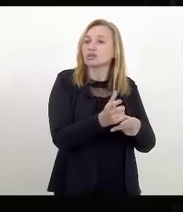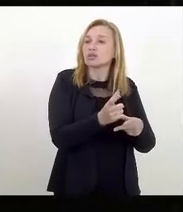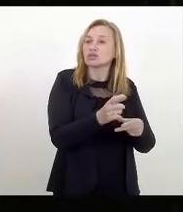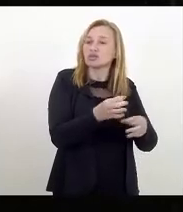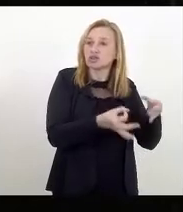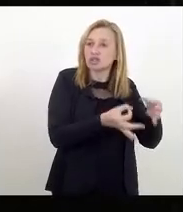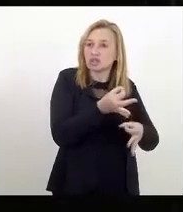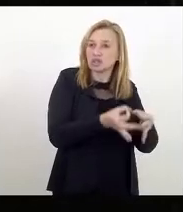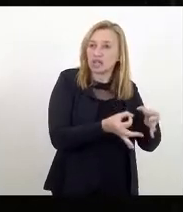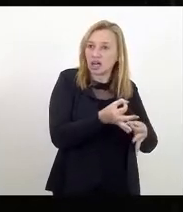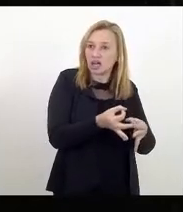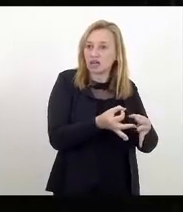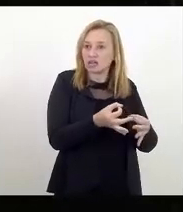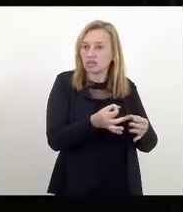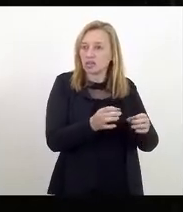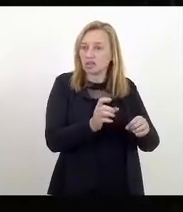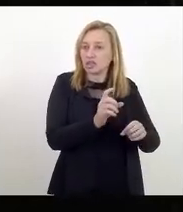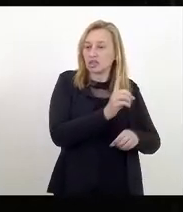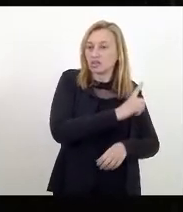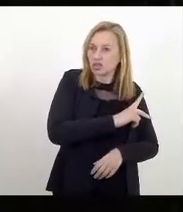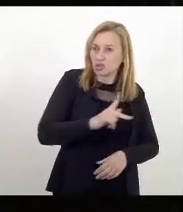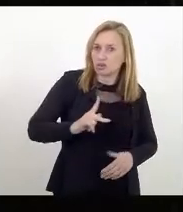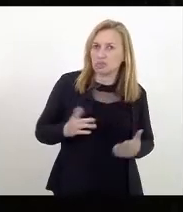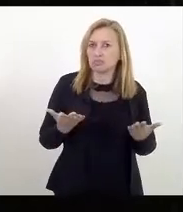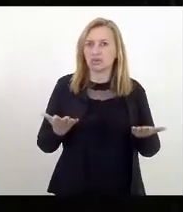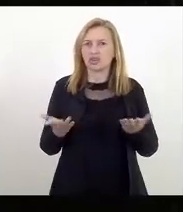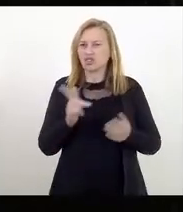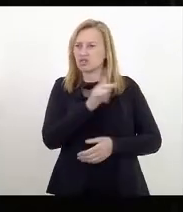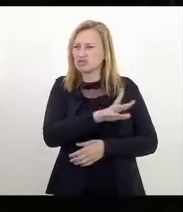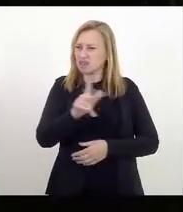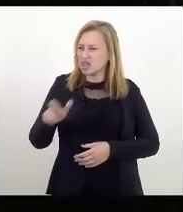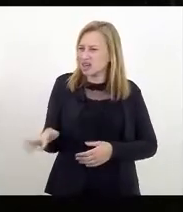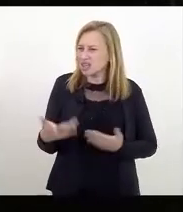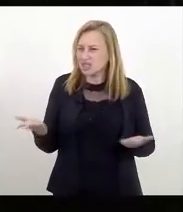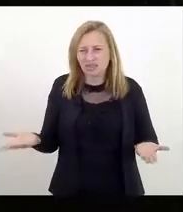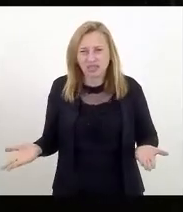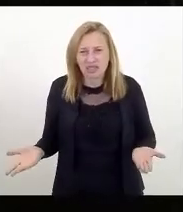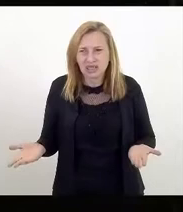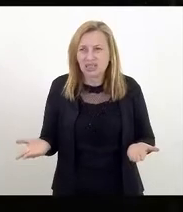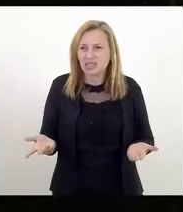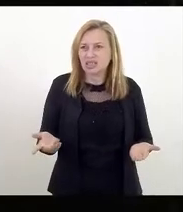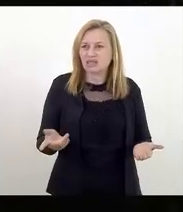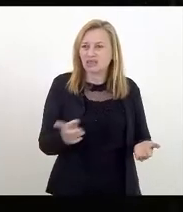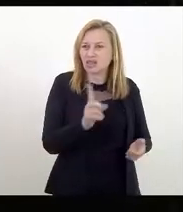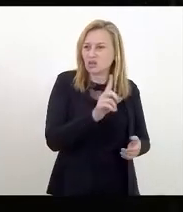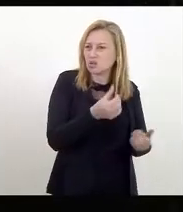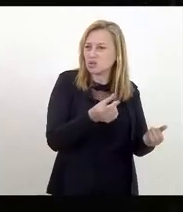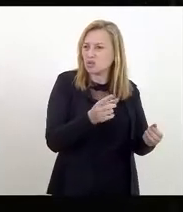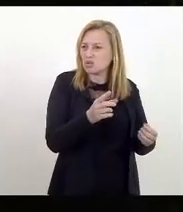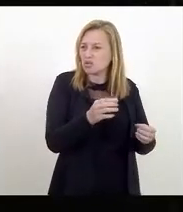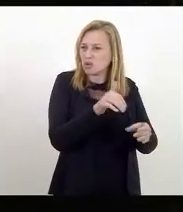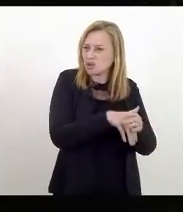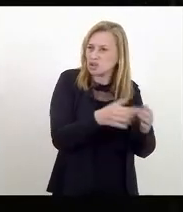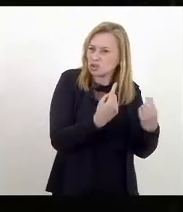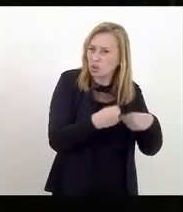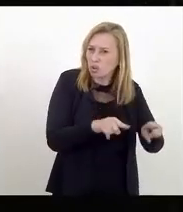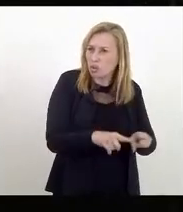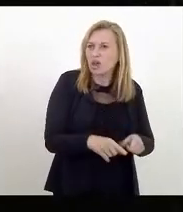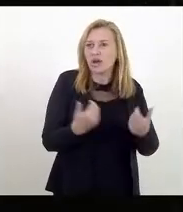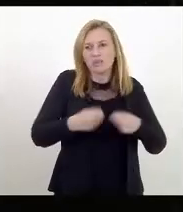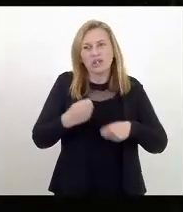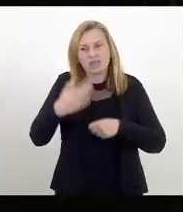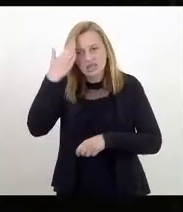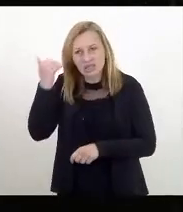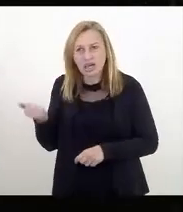Para quem está votando abstenção, contra, é preciso que saiba que a